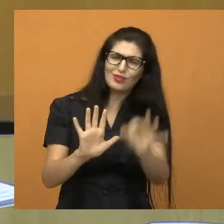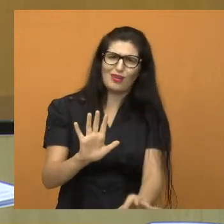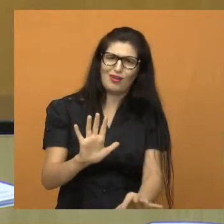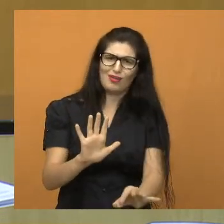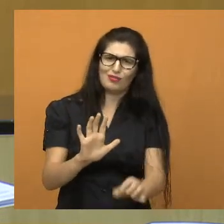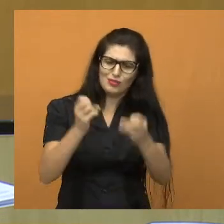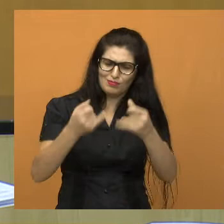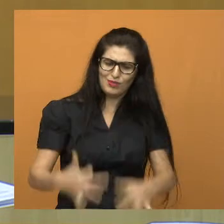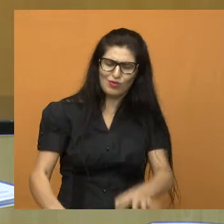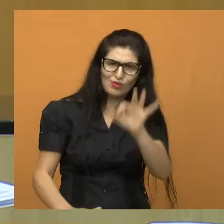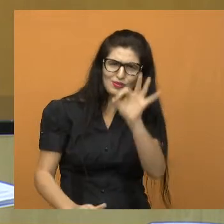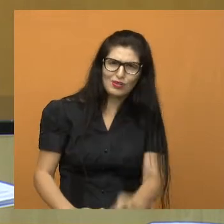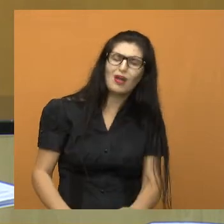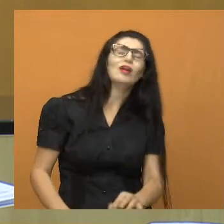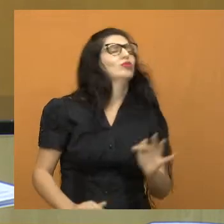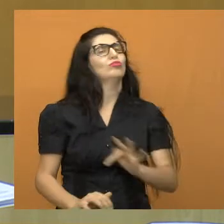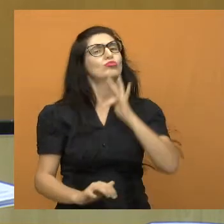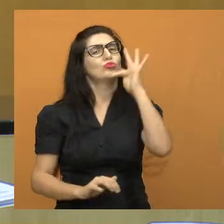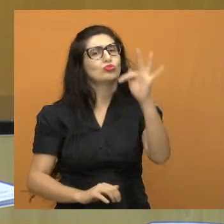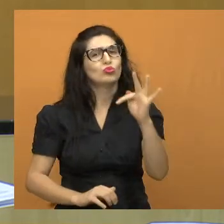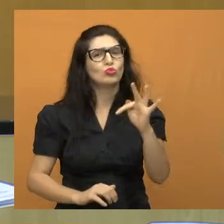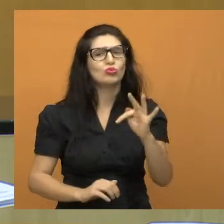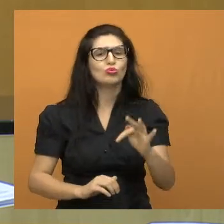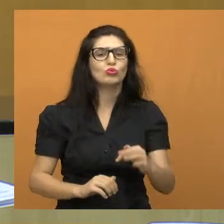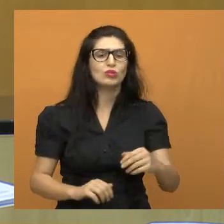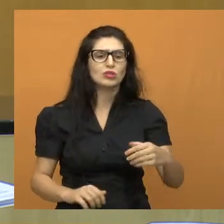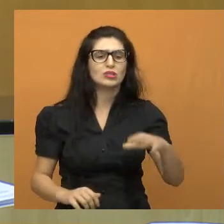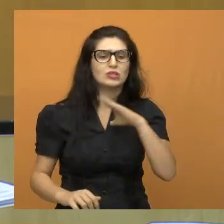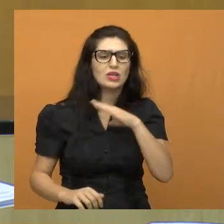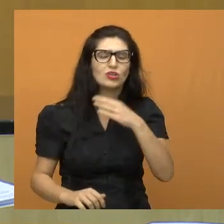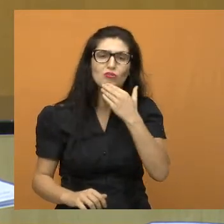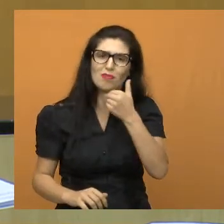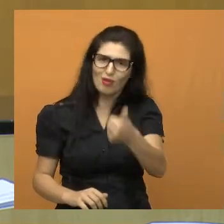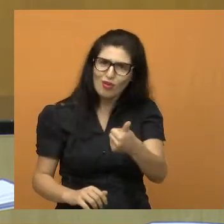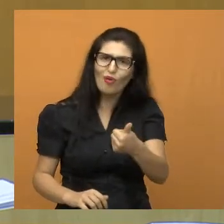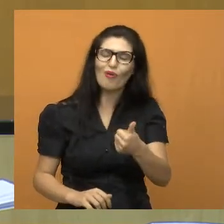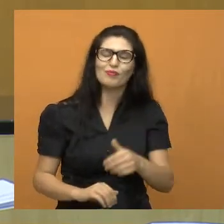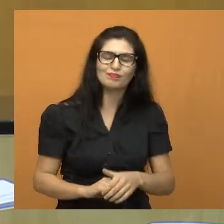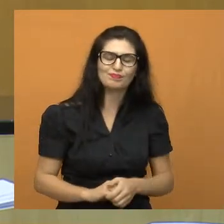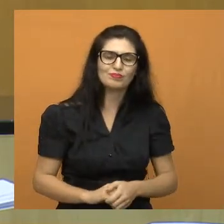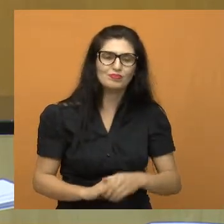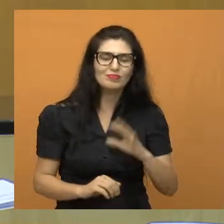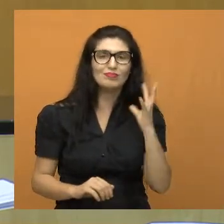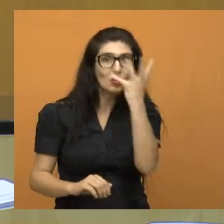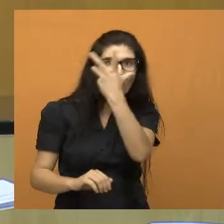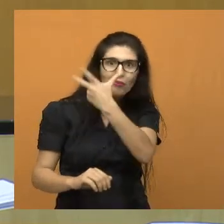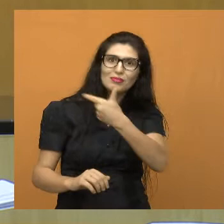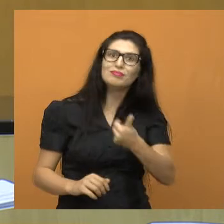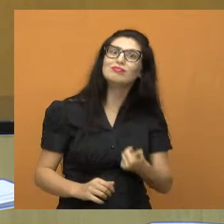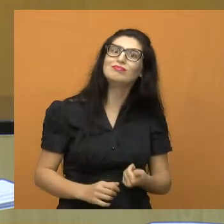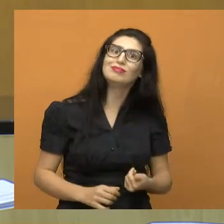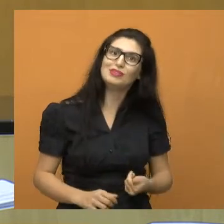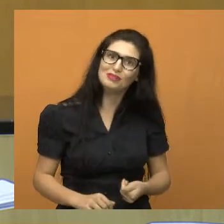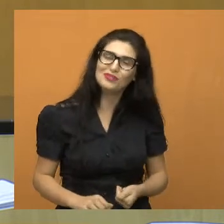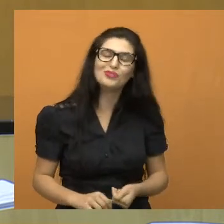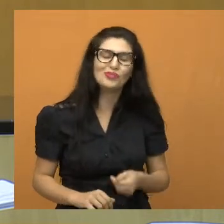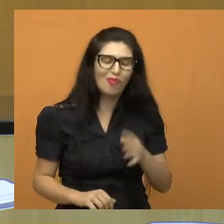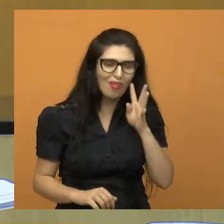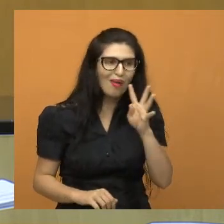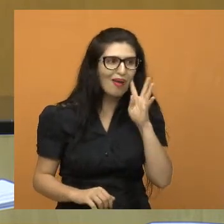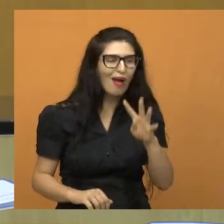certeza a condição de construir uma cidade melhor. Eu achei bonito também aqui, quando as crianças falavam,